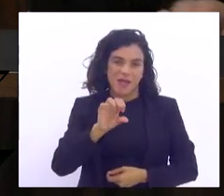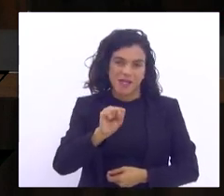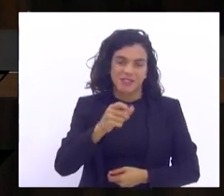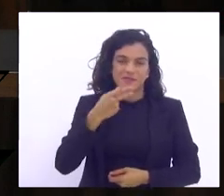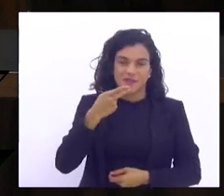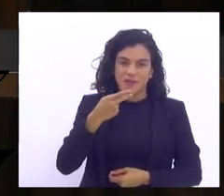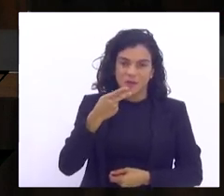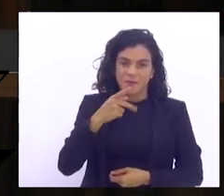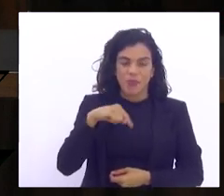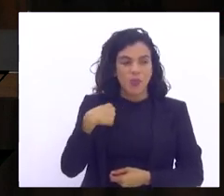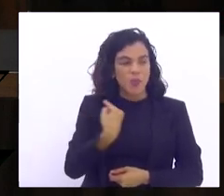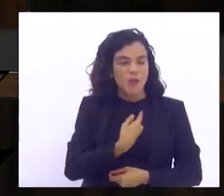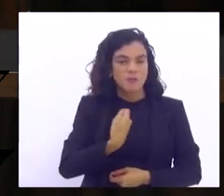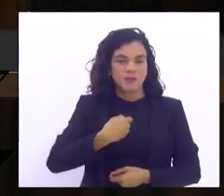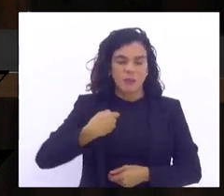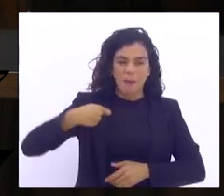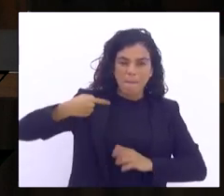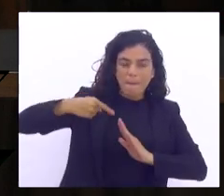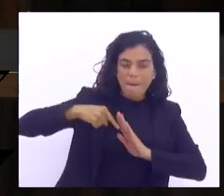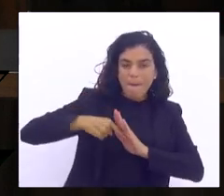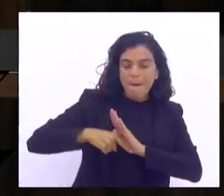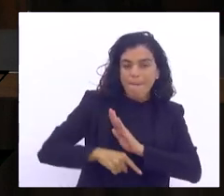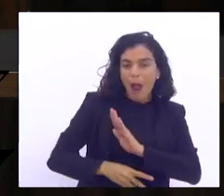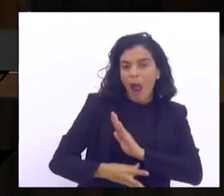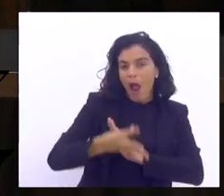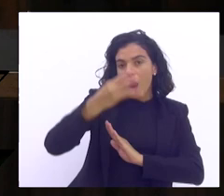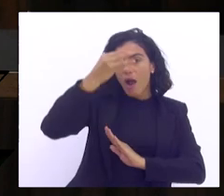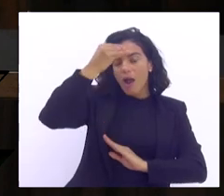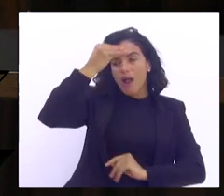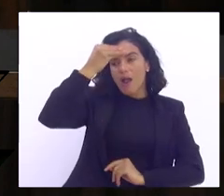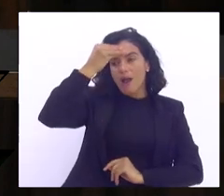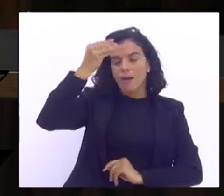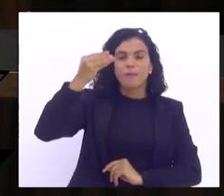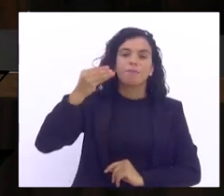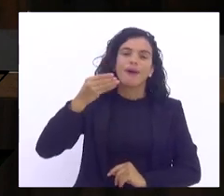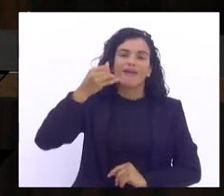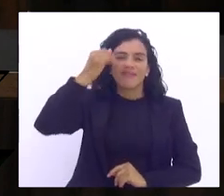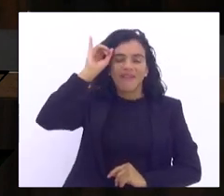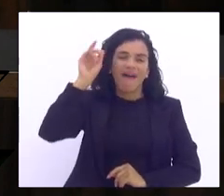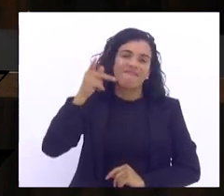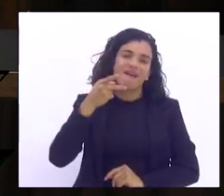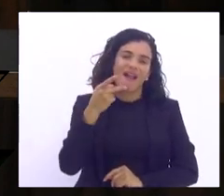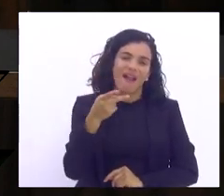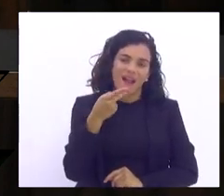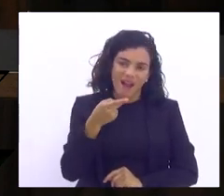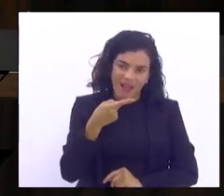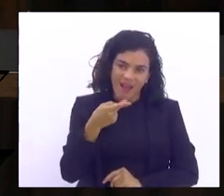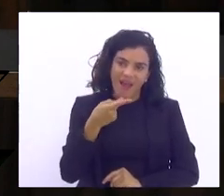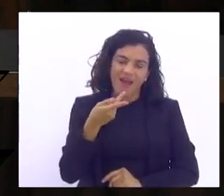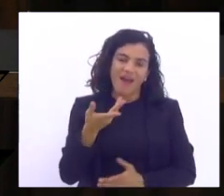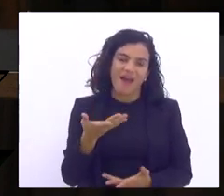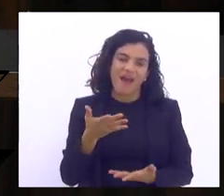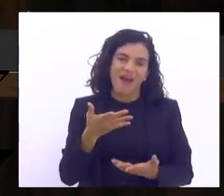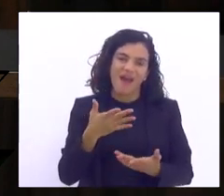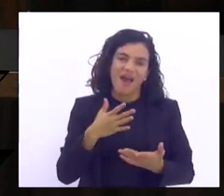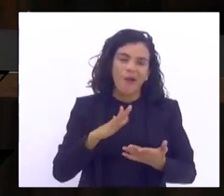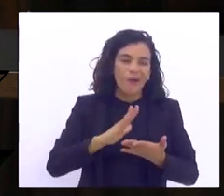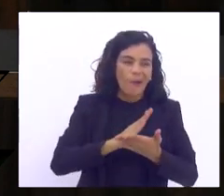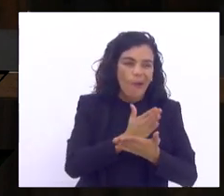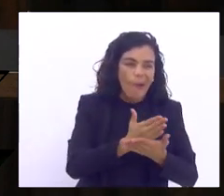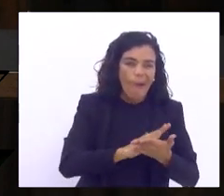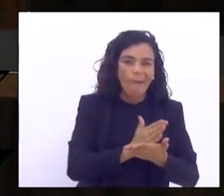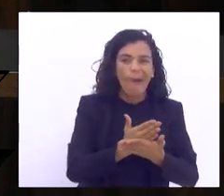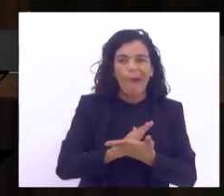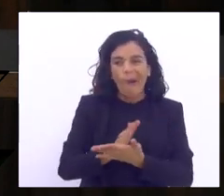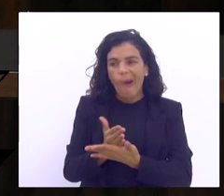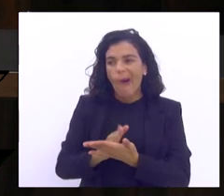precisamos nos aprofundarmos cada vez mais para que não falemos nada que seja inconveniente ou